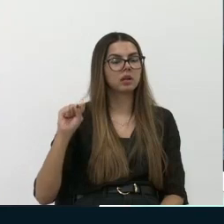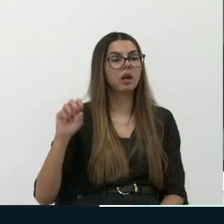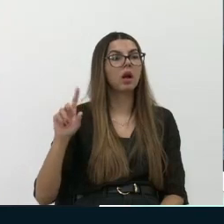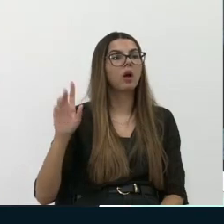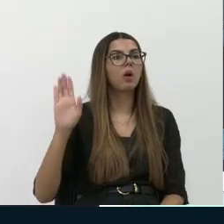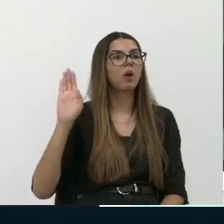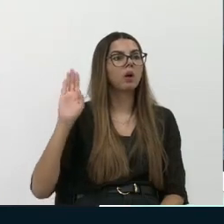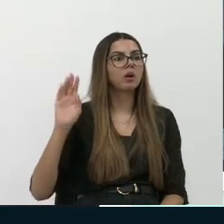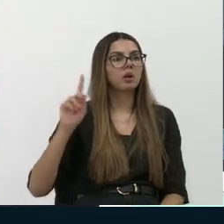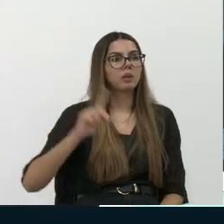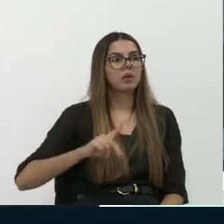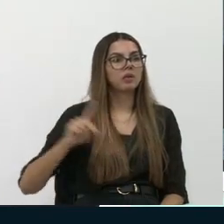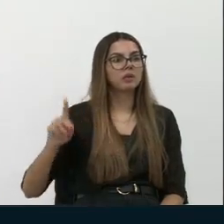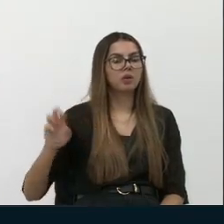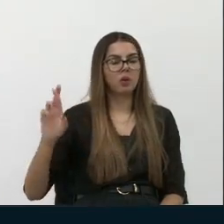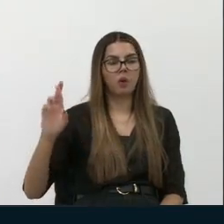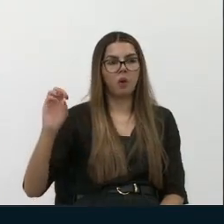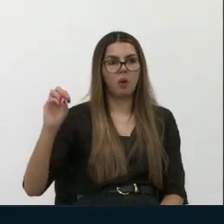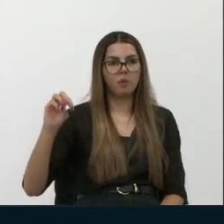Senhor presidente,